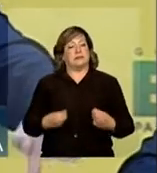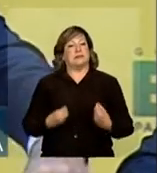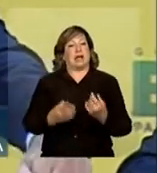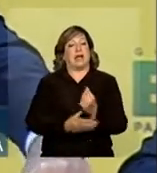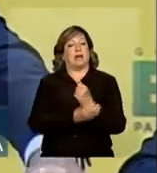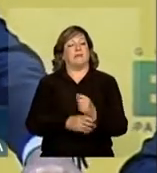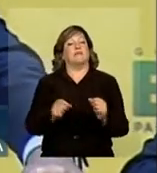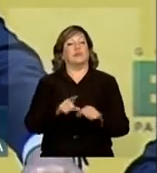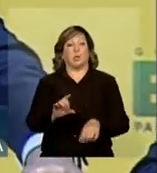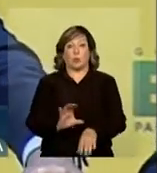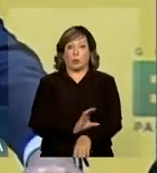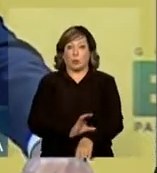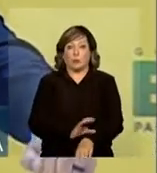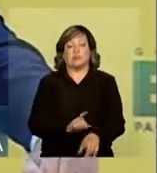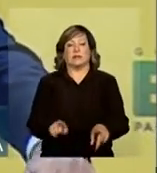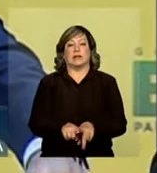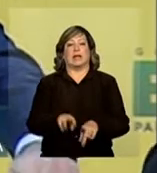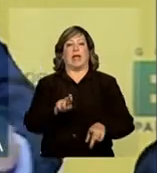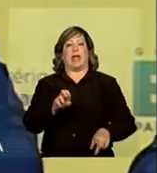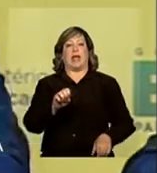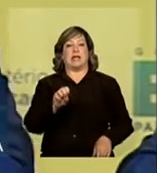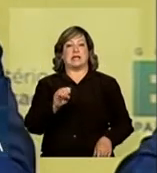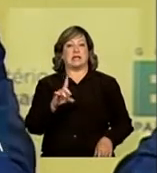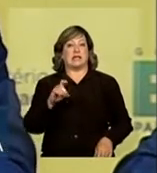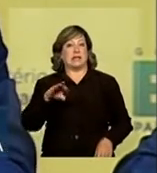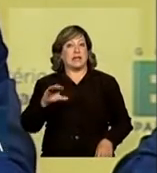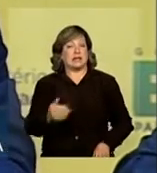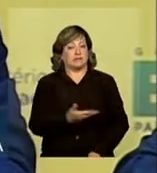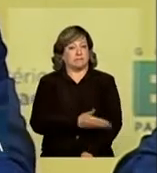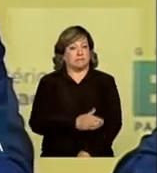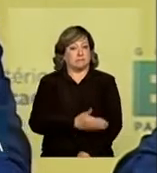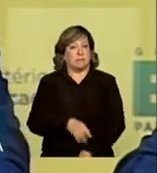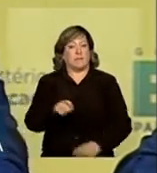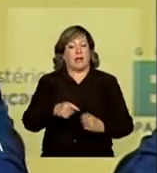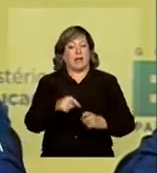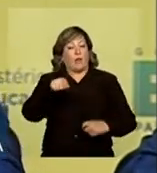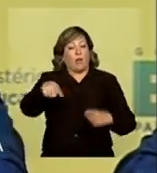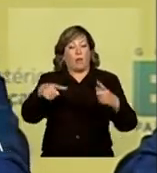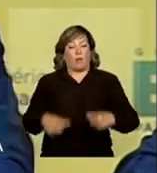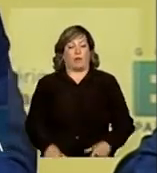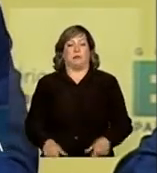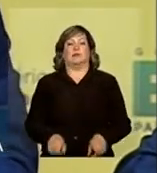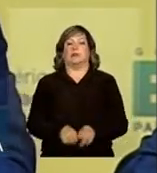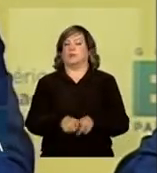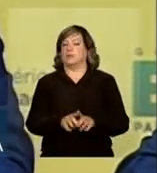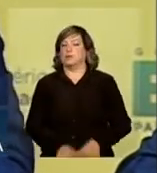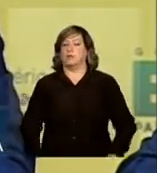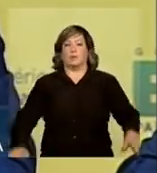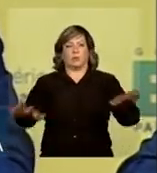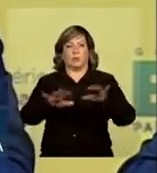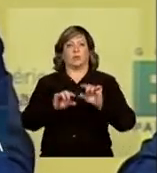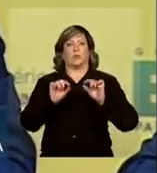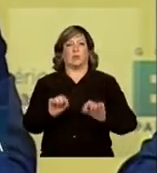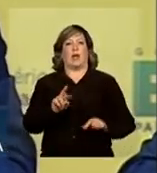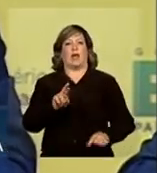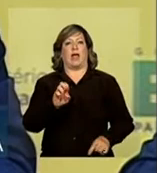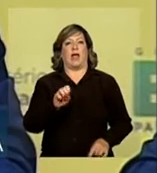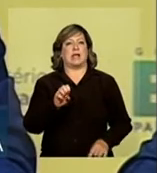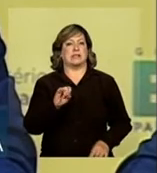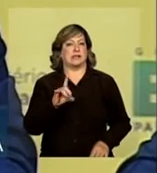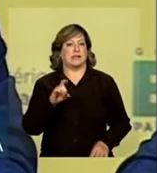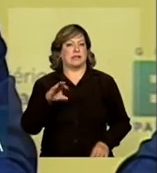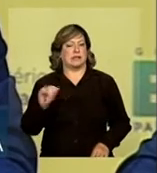não fizer o curso e a residência médica lá a residência é muito importante e nós vamos também universalizar o acesso à residência médica